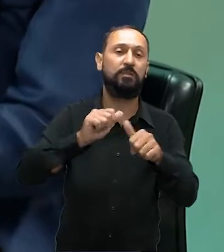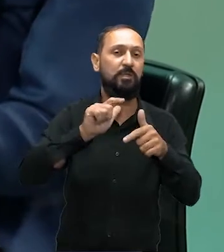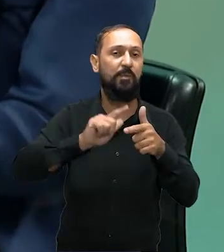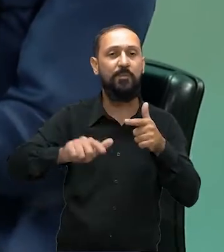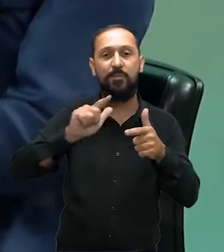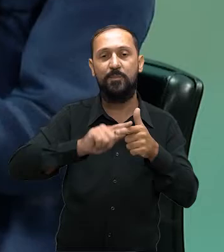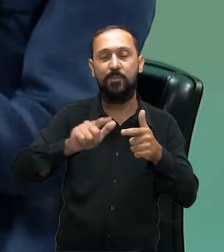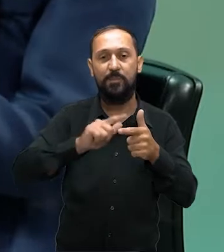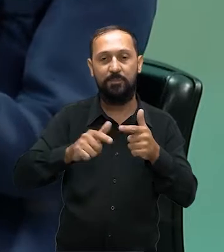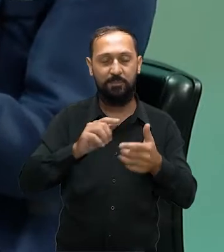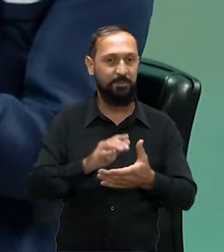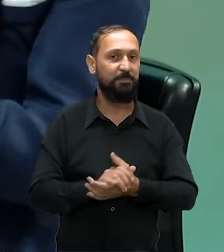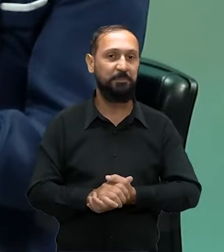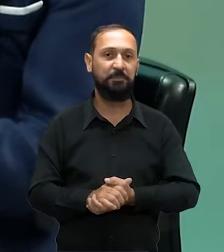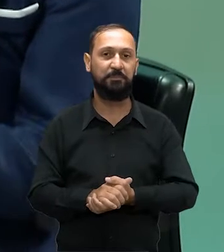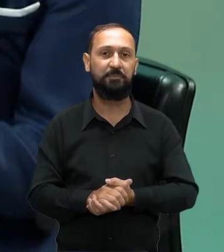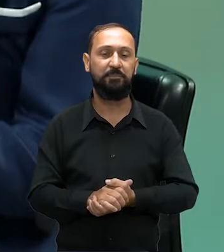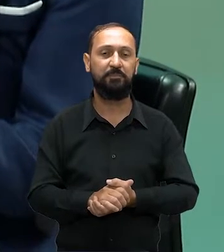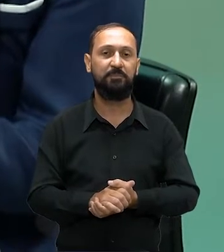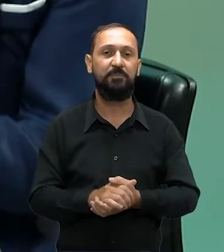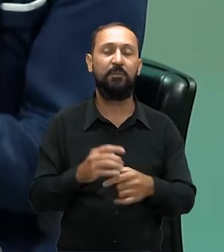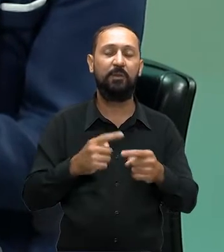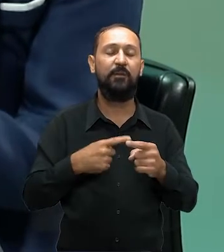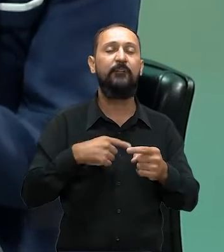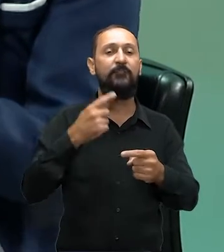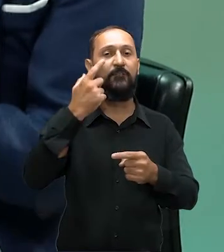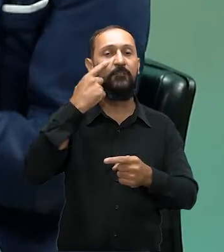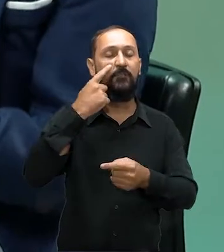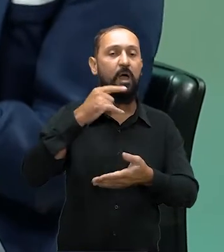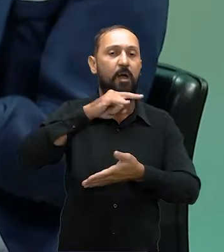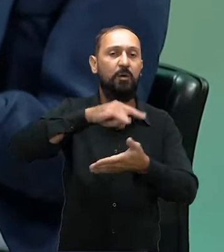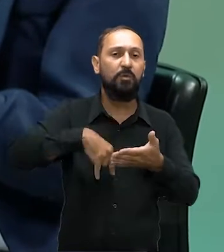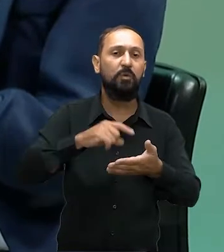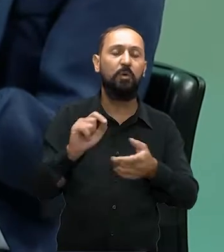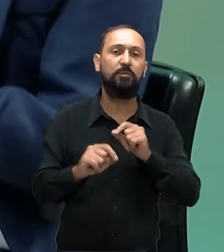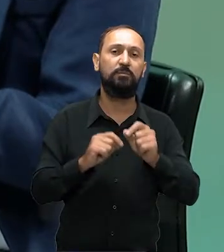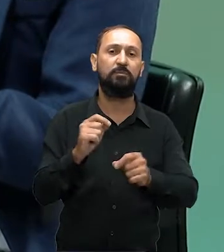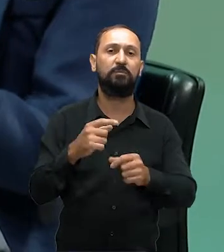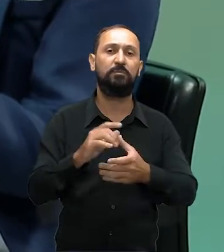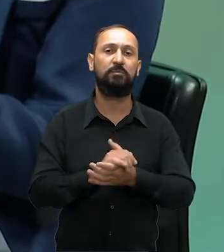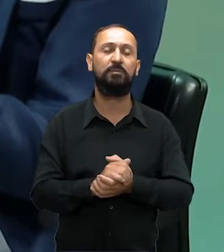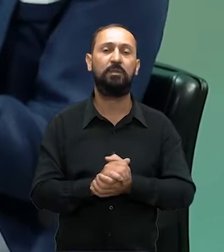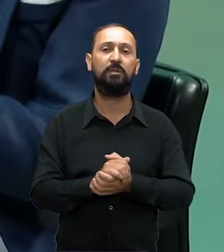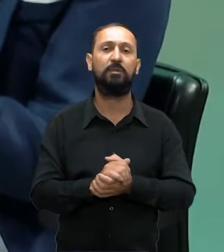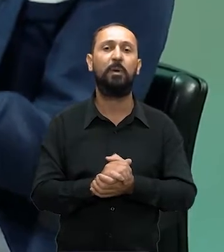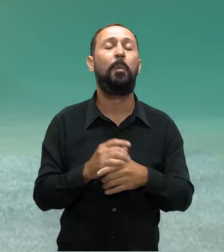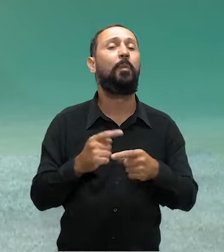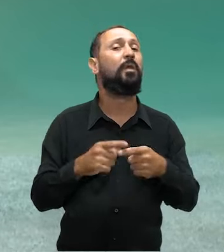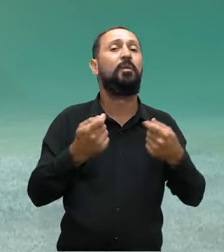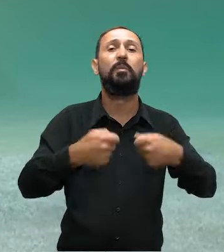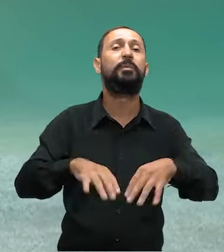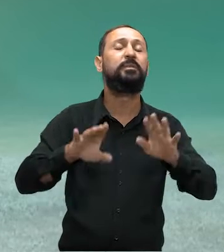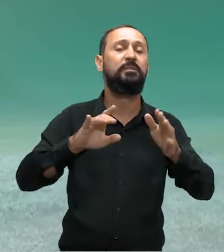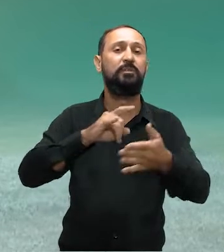desmistificando esse problema com o fisco, né? De você pegar nota, de você ter essa coisa.